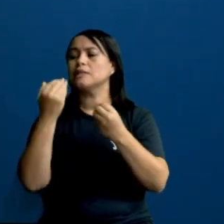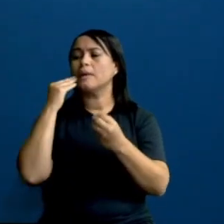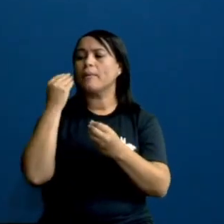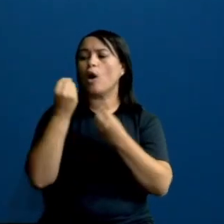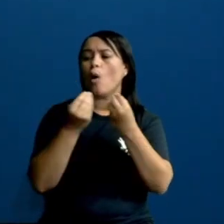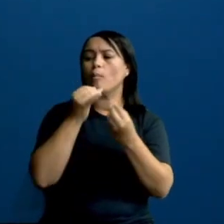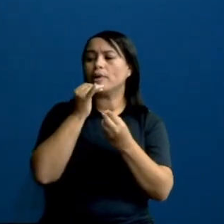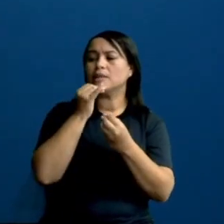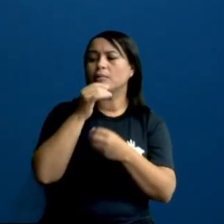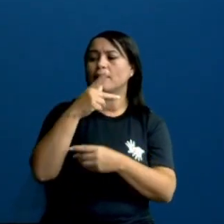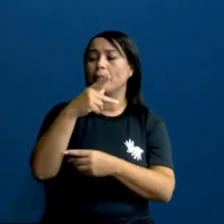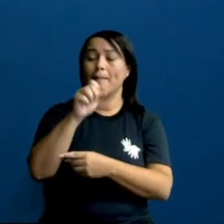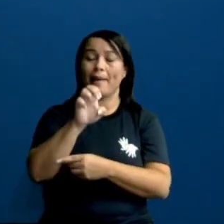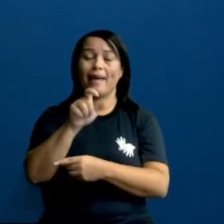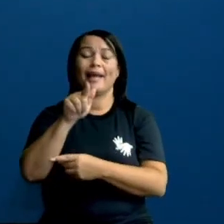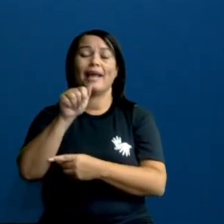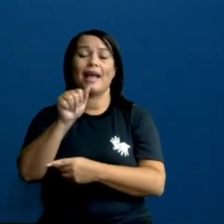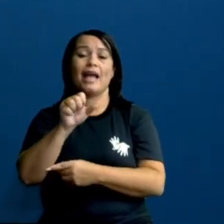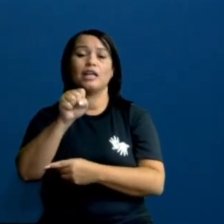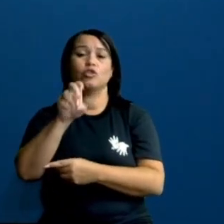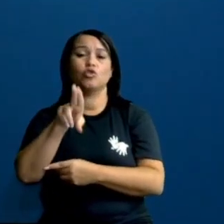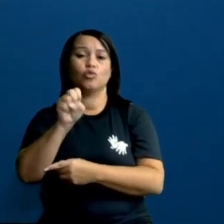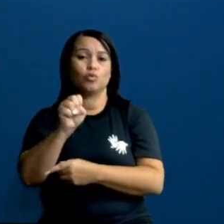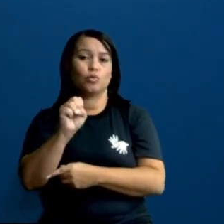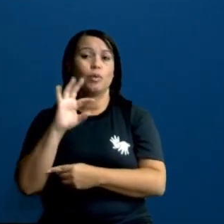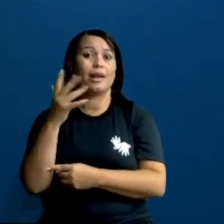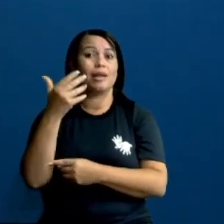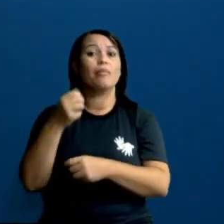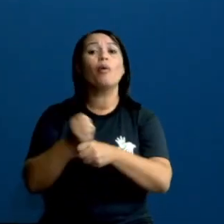que estação do ano você está.